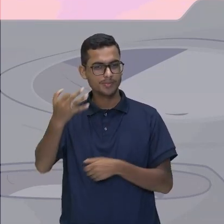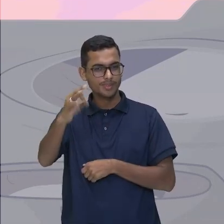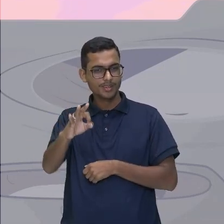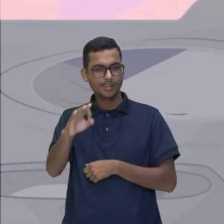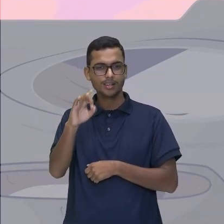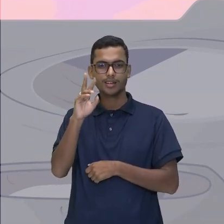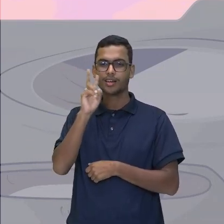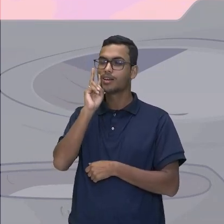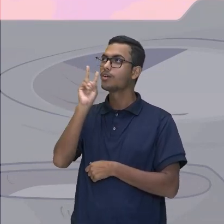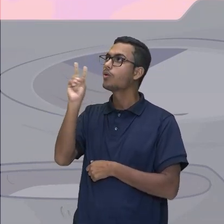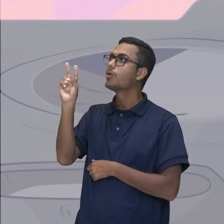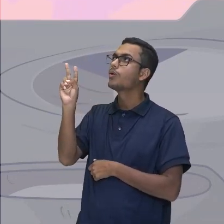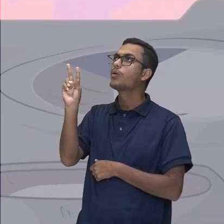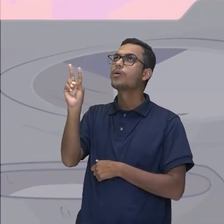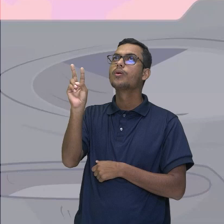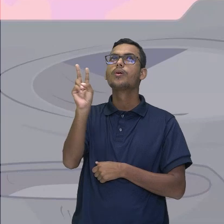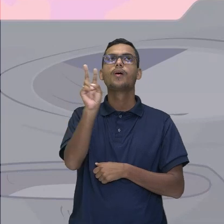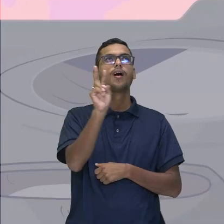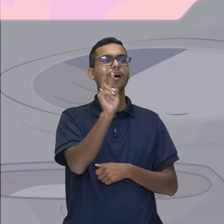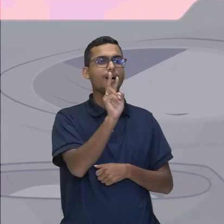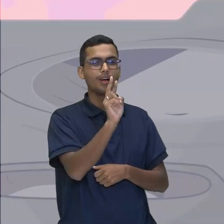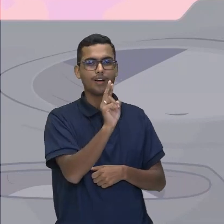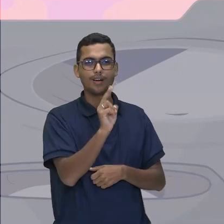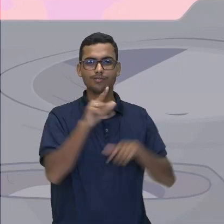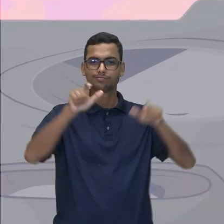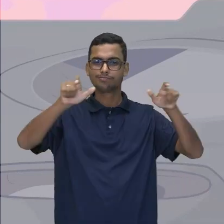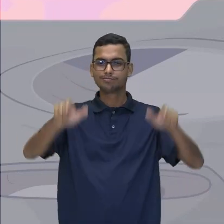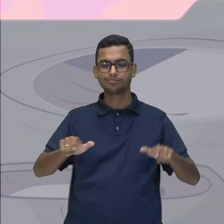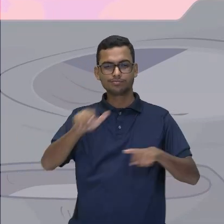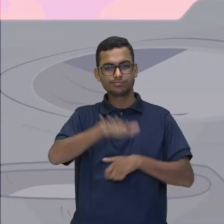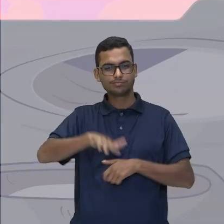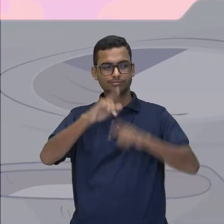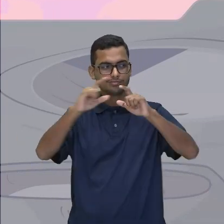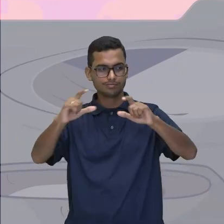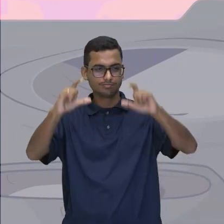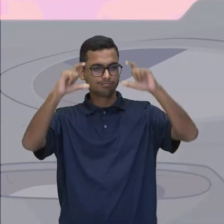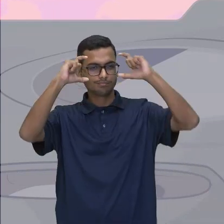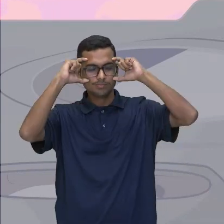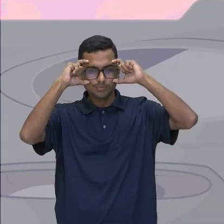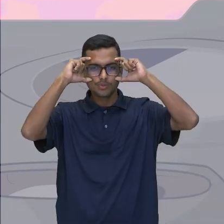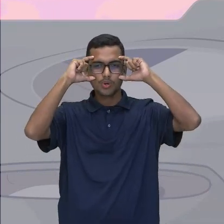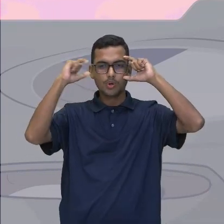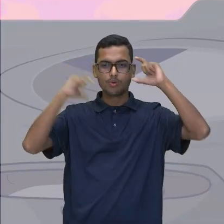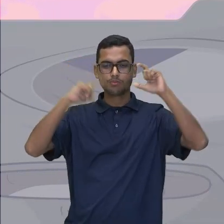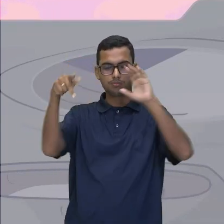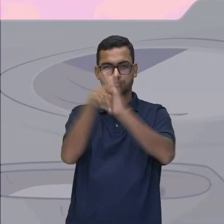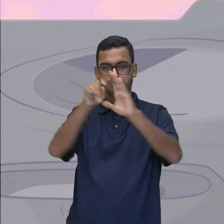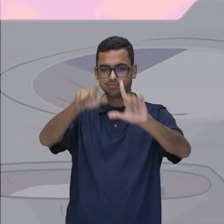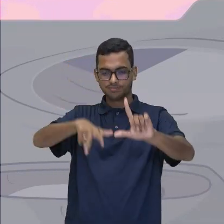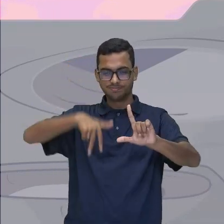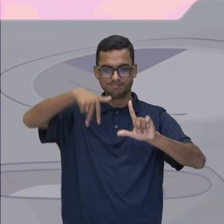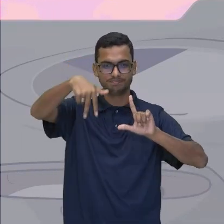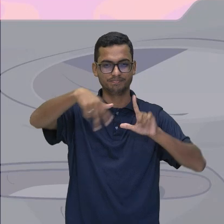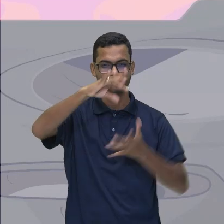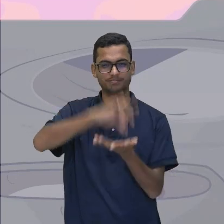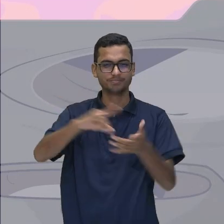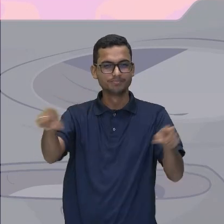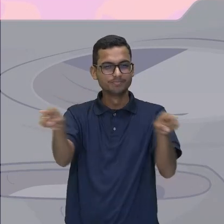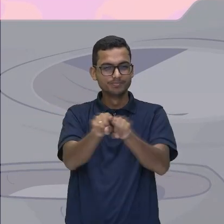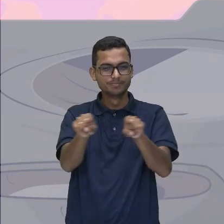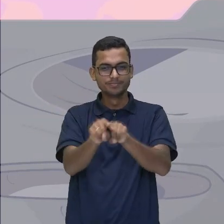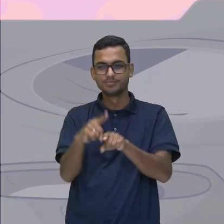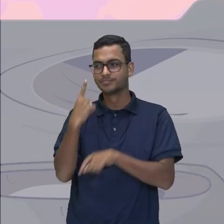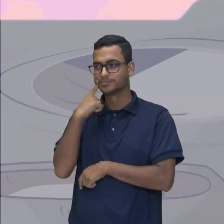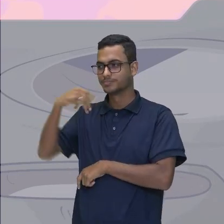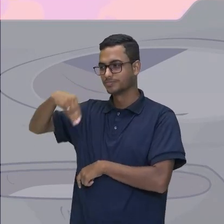ver aqui eu curtindo o meu espaço virtual. Vocês conhecem o Metaverse ou